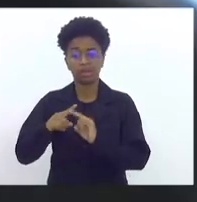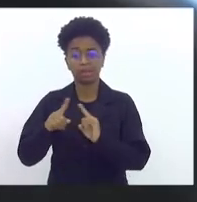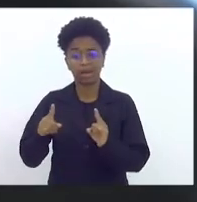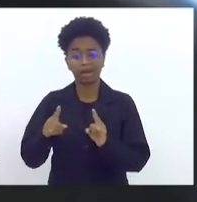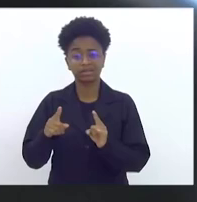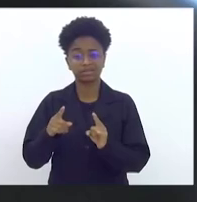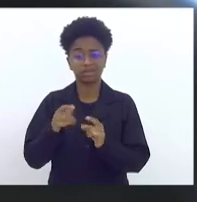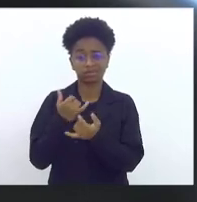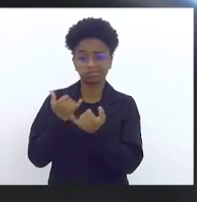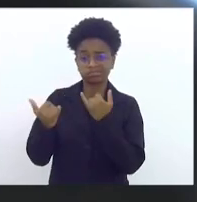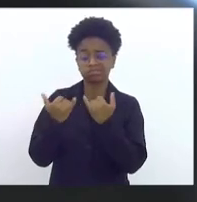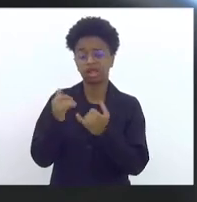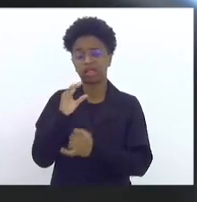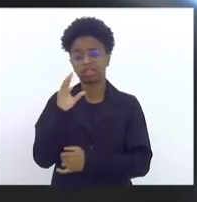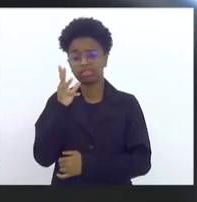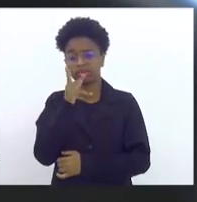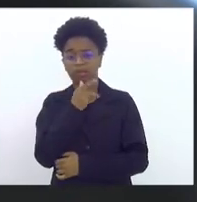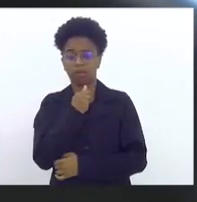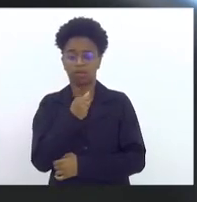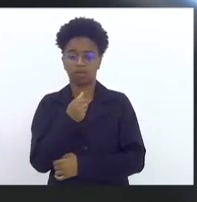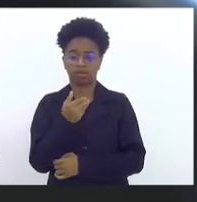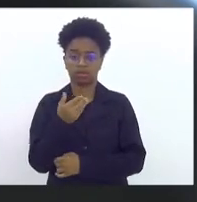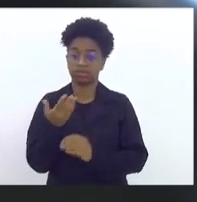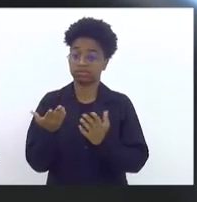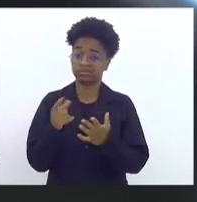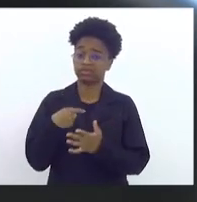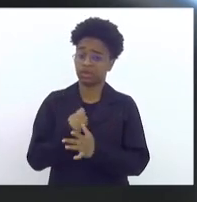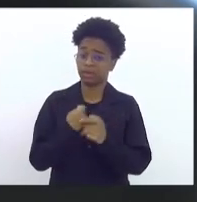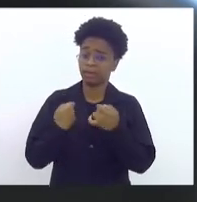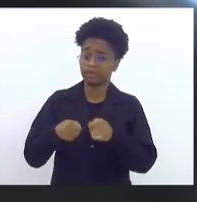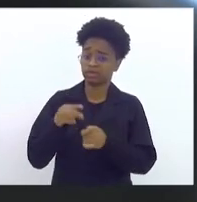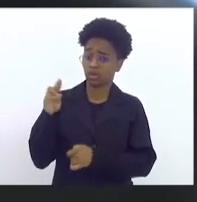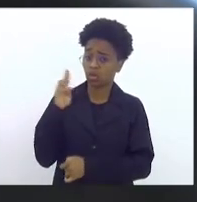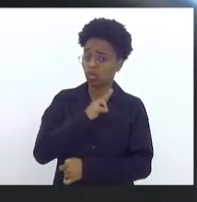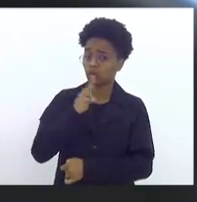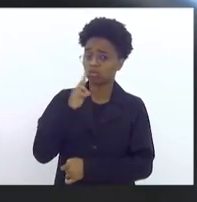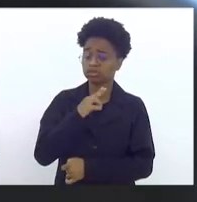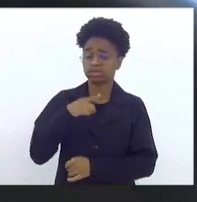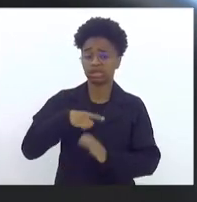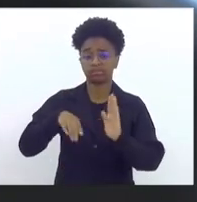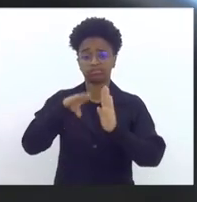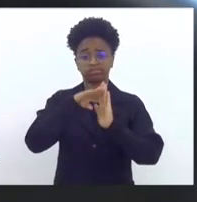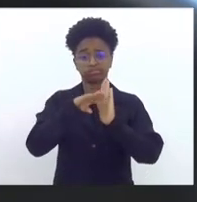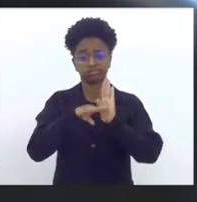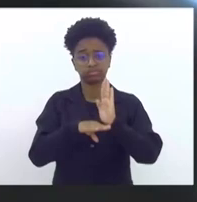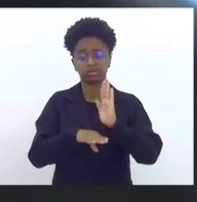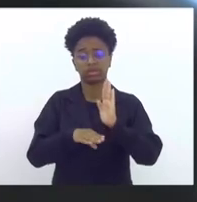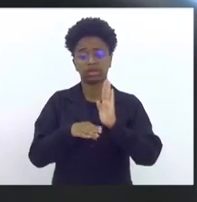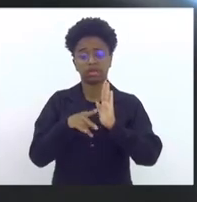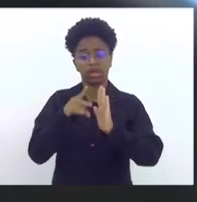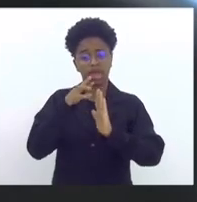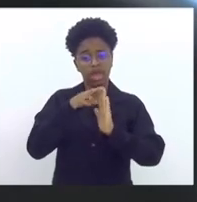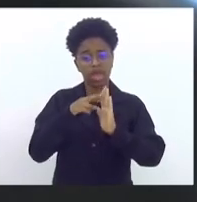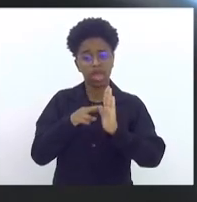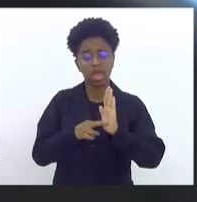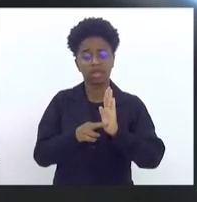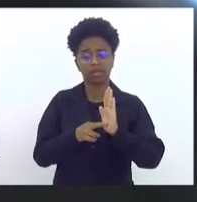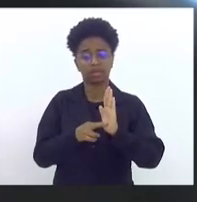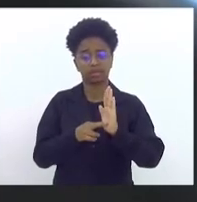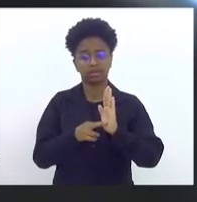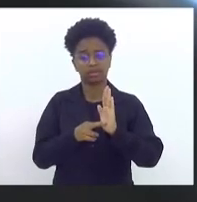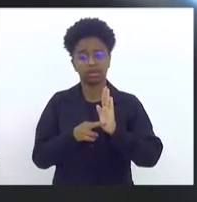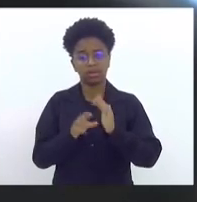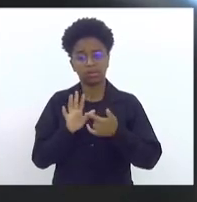elas demoram e a gente tá precisando urgentemente de um protocolo um protocolo que desse